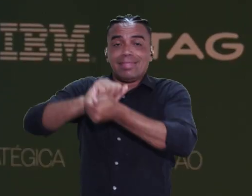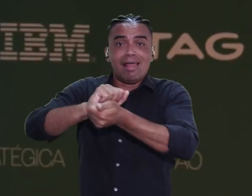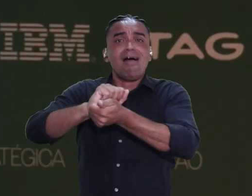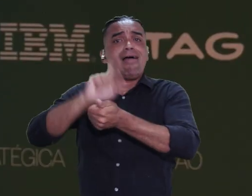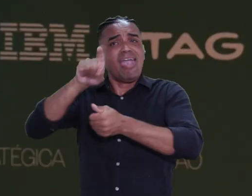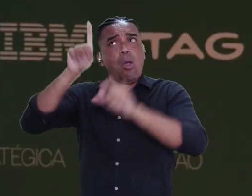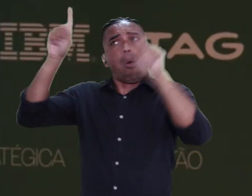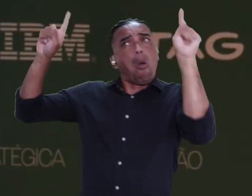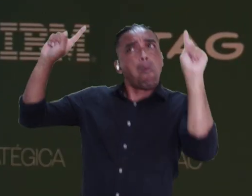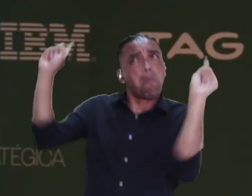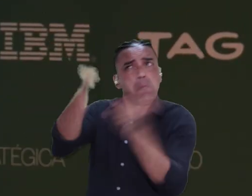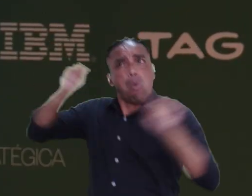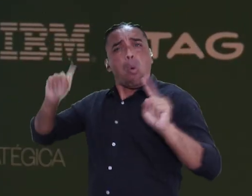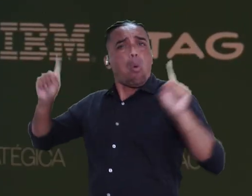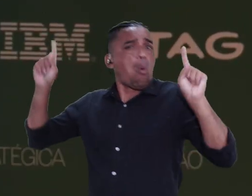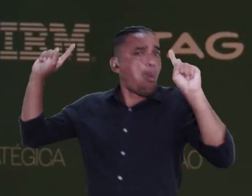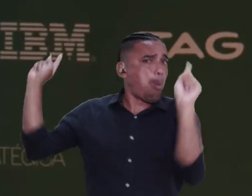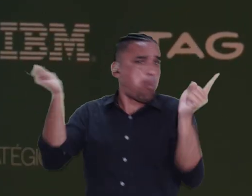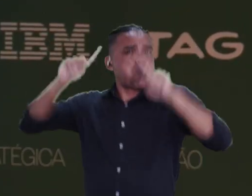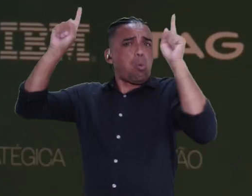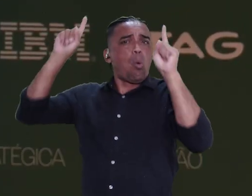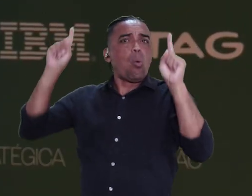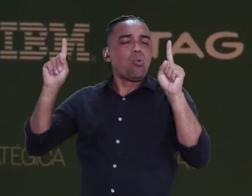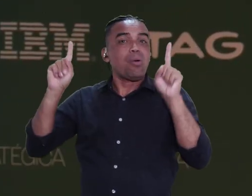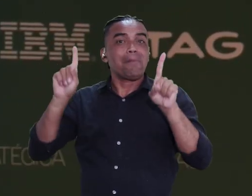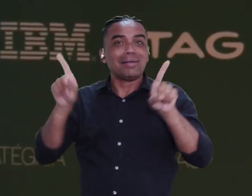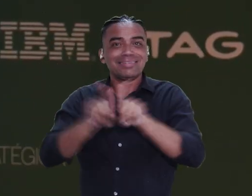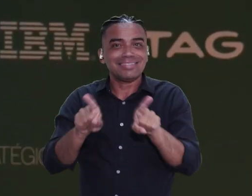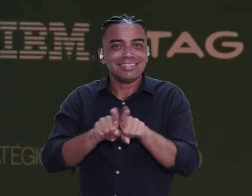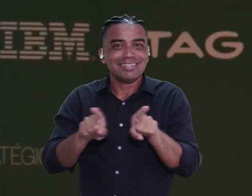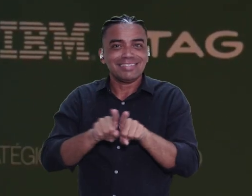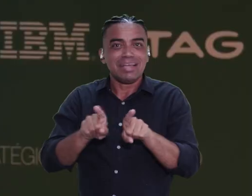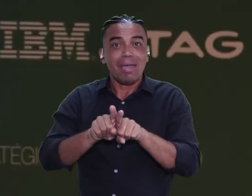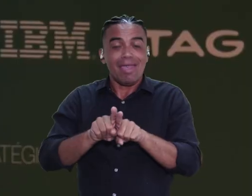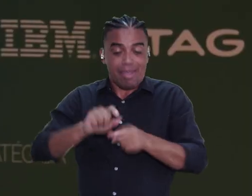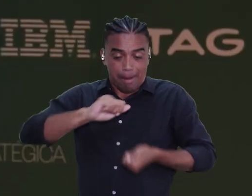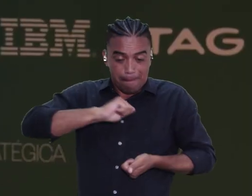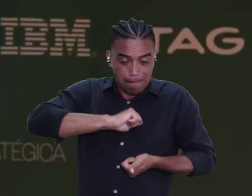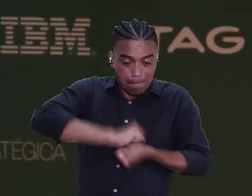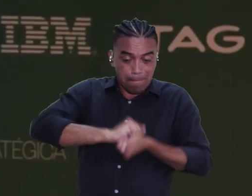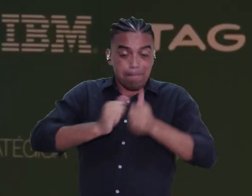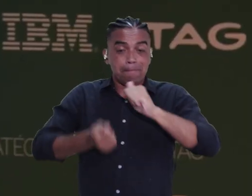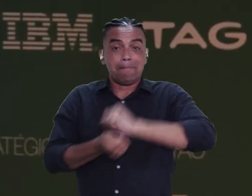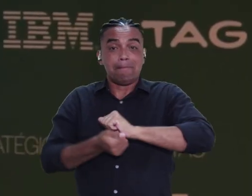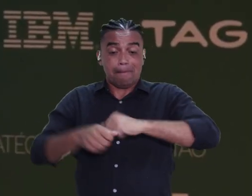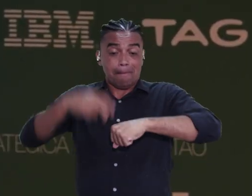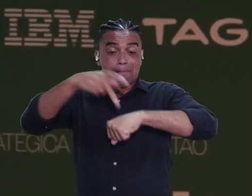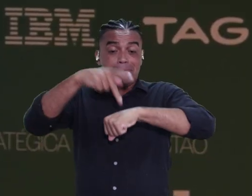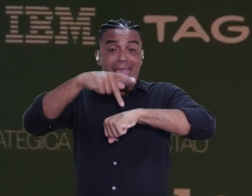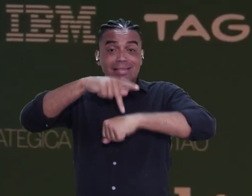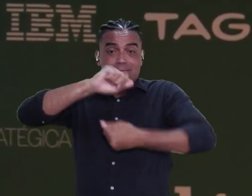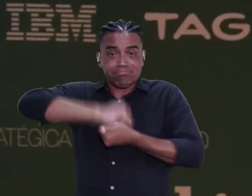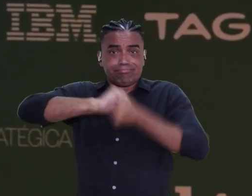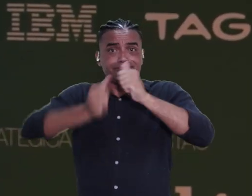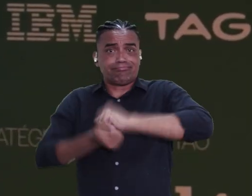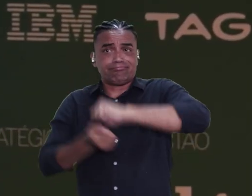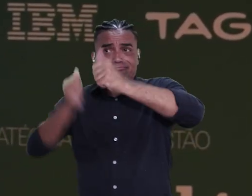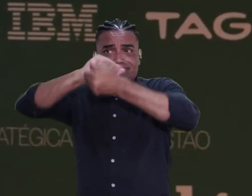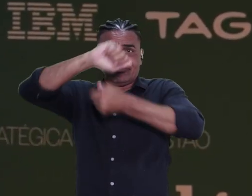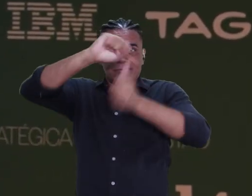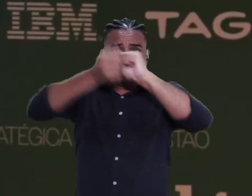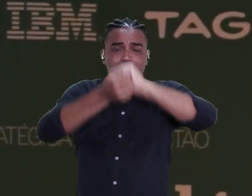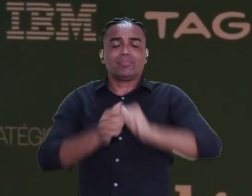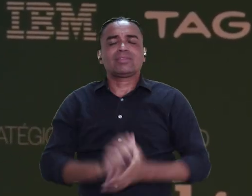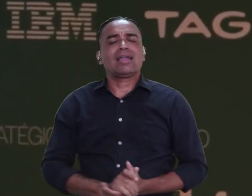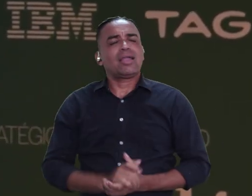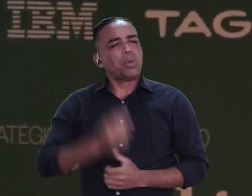é o trovão, mas é também a pedreira, a pedra. E aí eu pensei